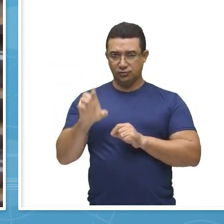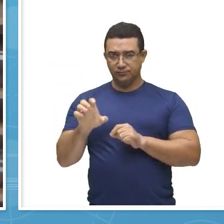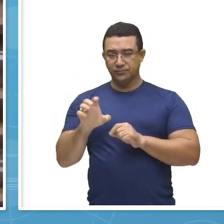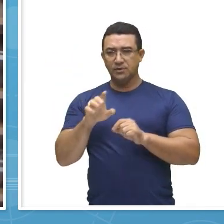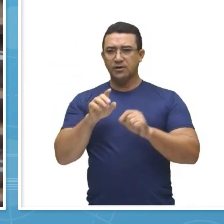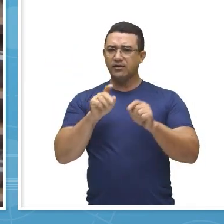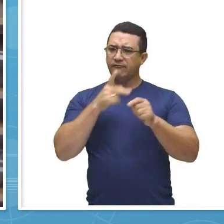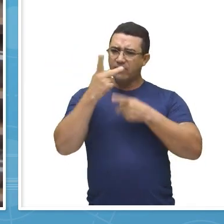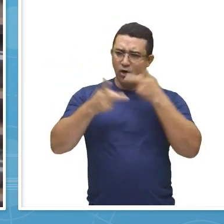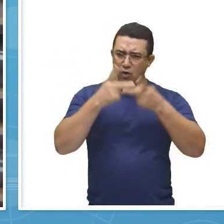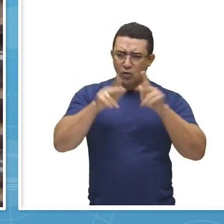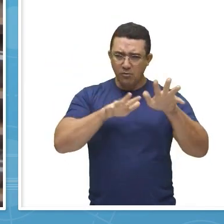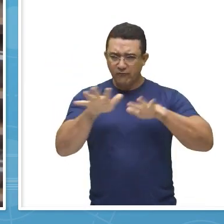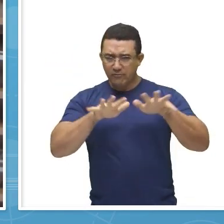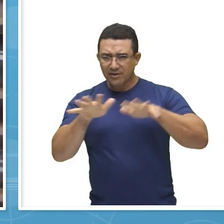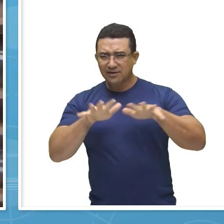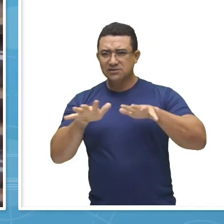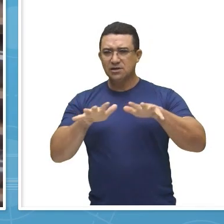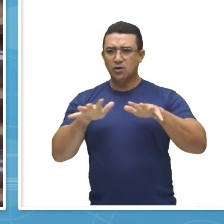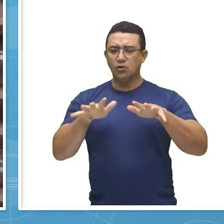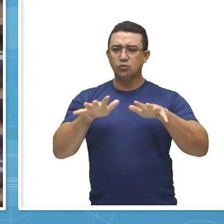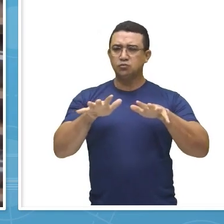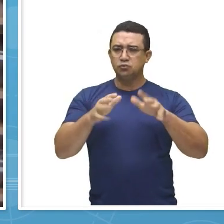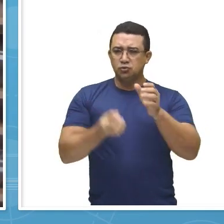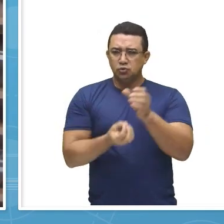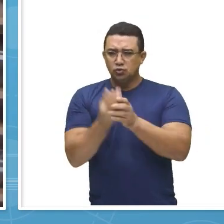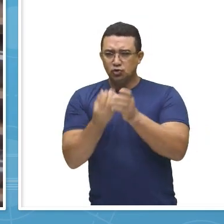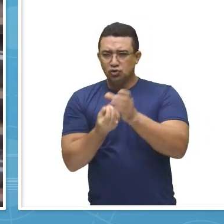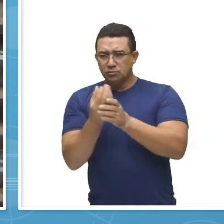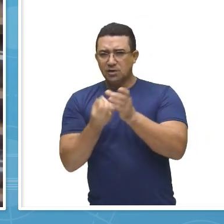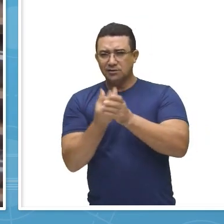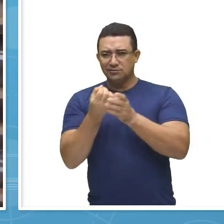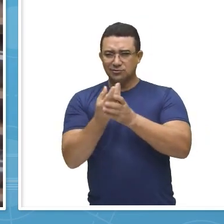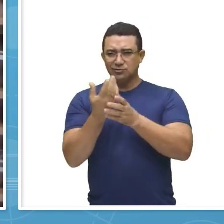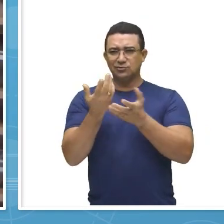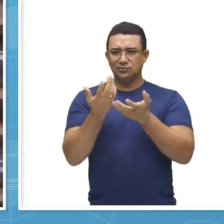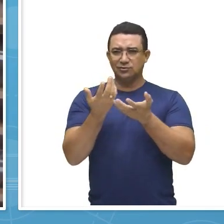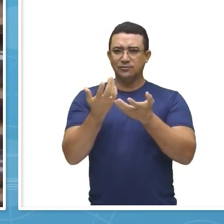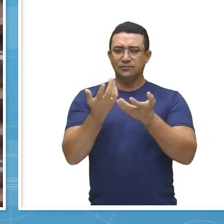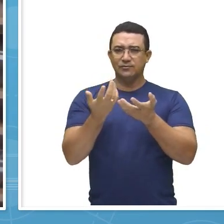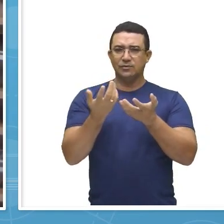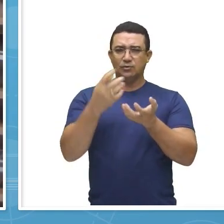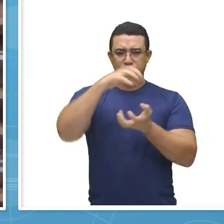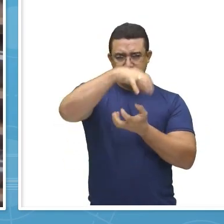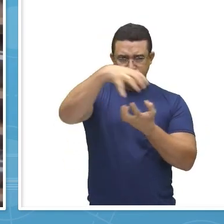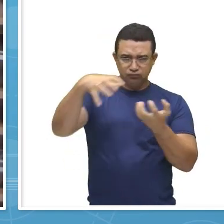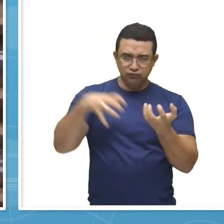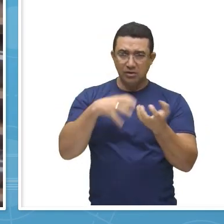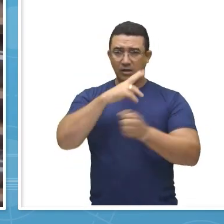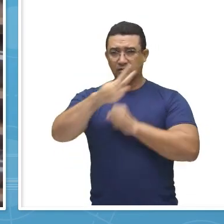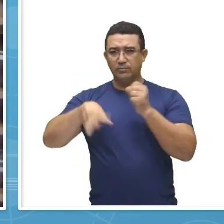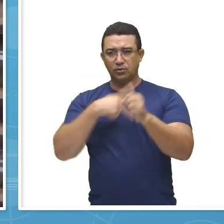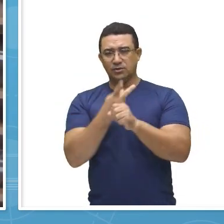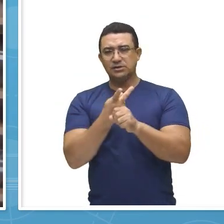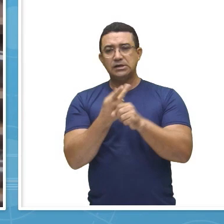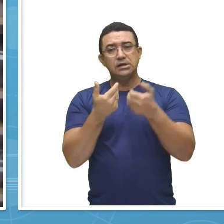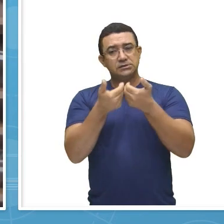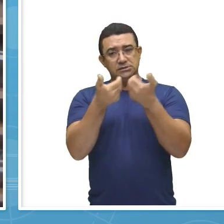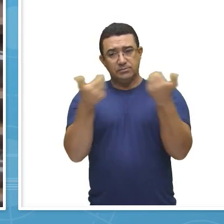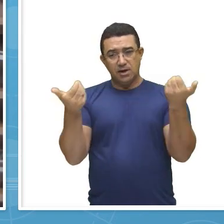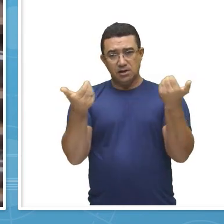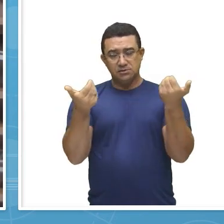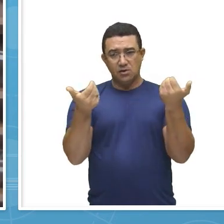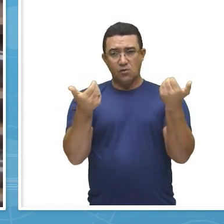placas tectônicas, da formação continental, né, depois da separação até